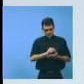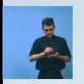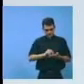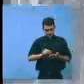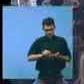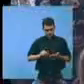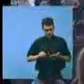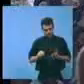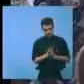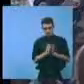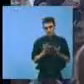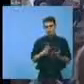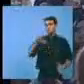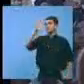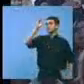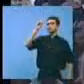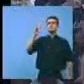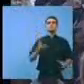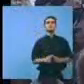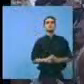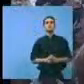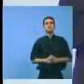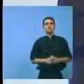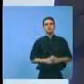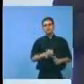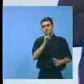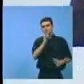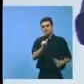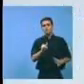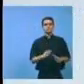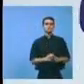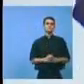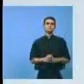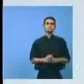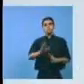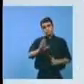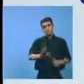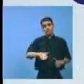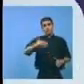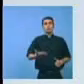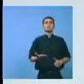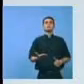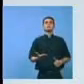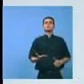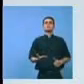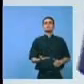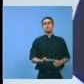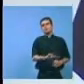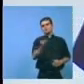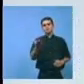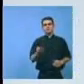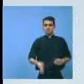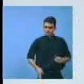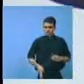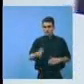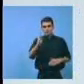Isso era muito comum. O texto do Deuteronômio, Moisés diz, olha, quando vocês saírem aí